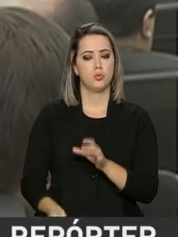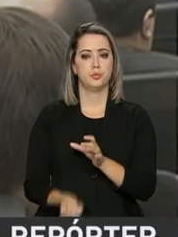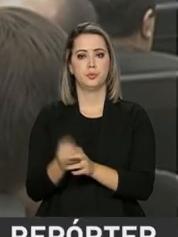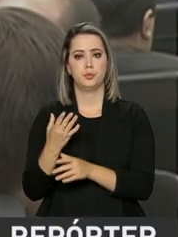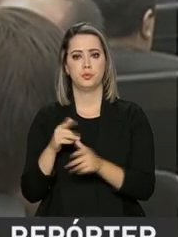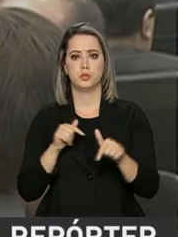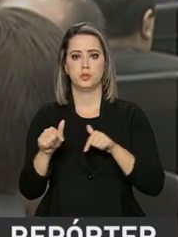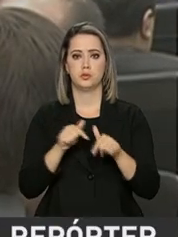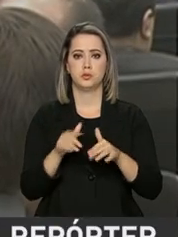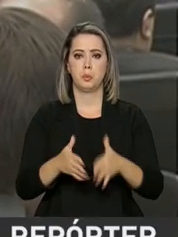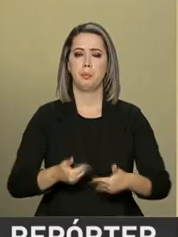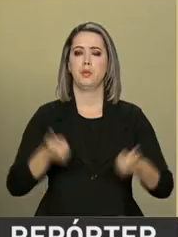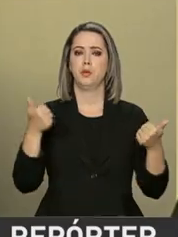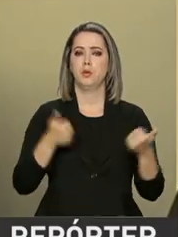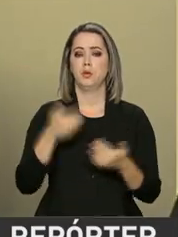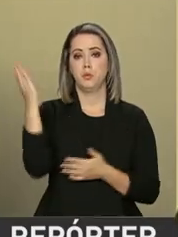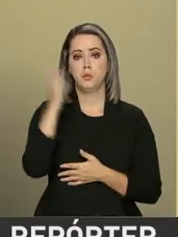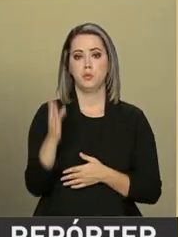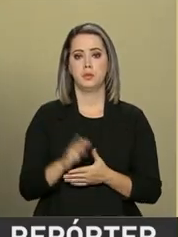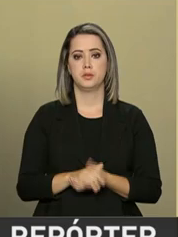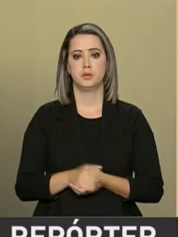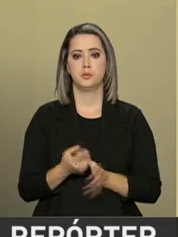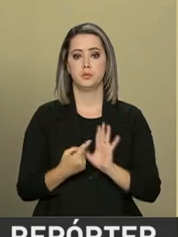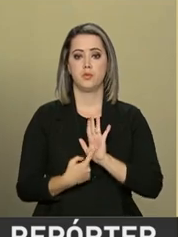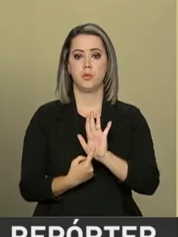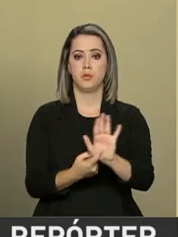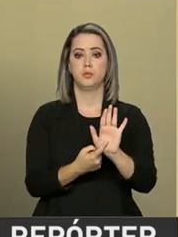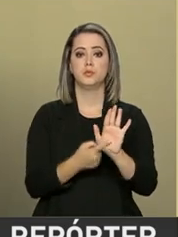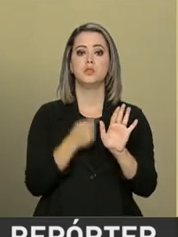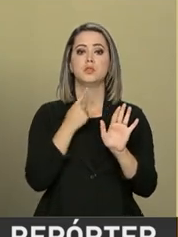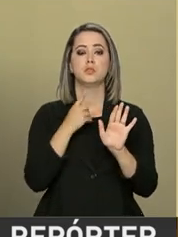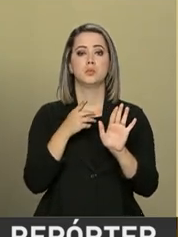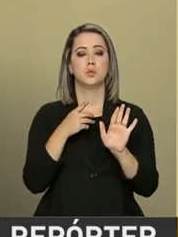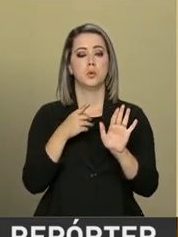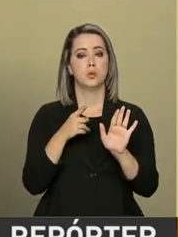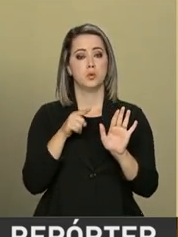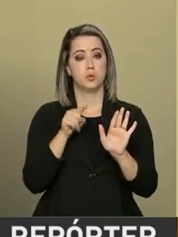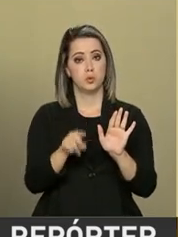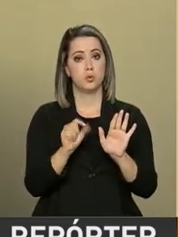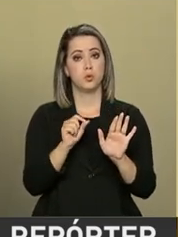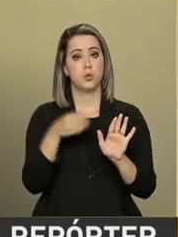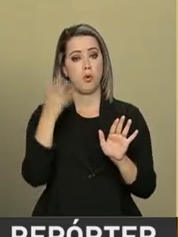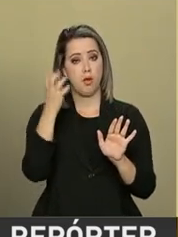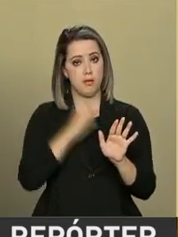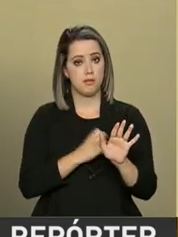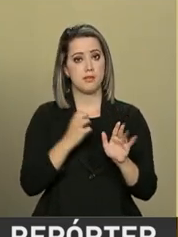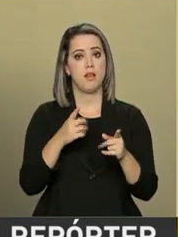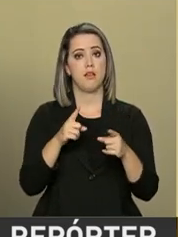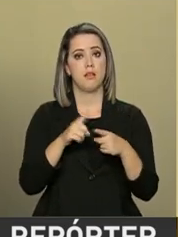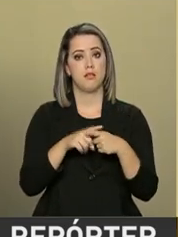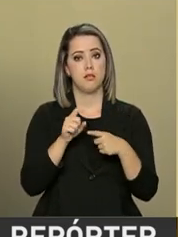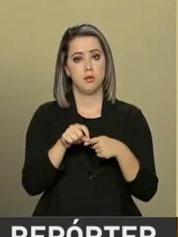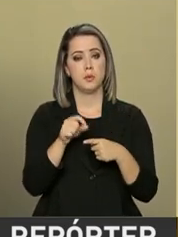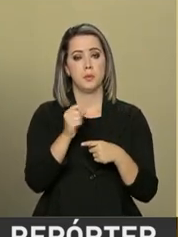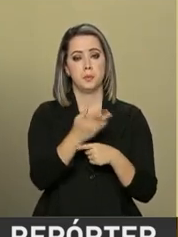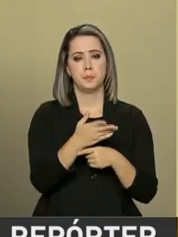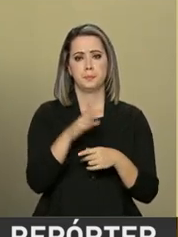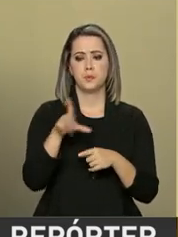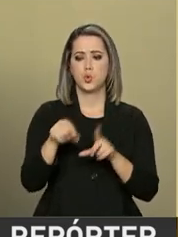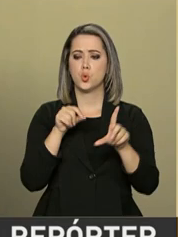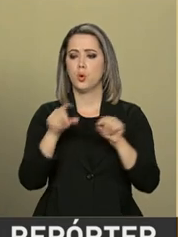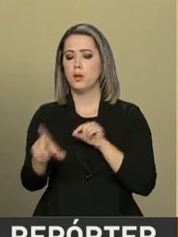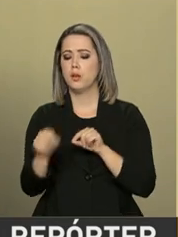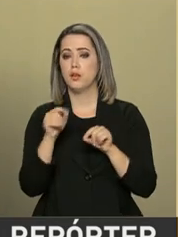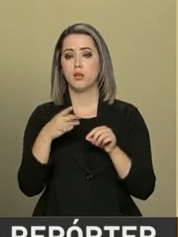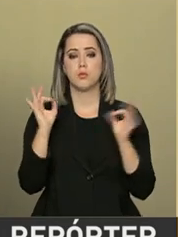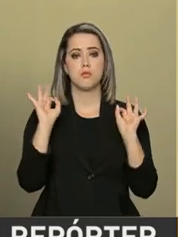empregos de qualidade para o Brasil. A Embrapi mostrou a sua vocação, a sua seriedade, tendo ao longo dos últimos tempos